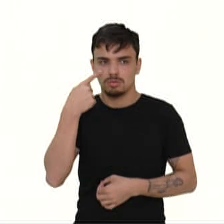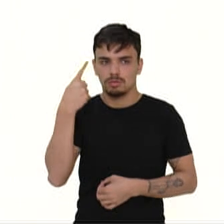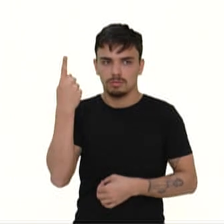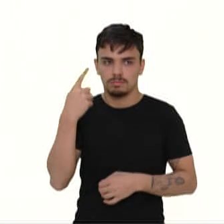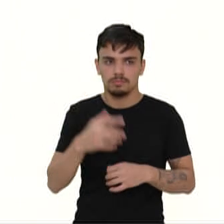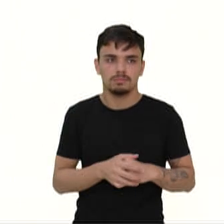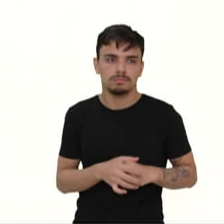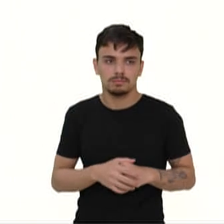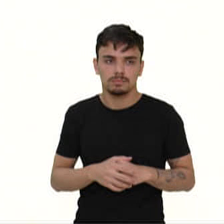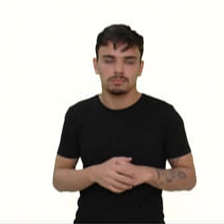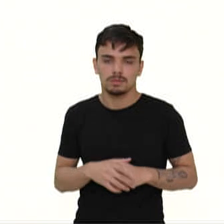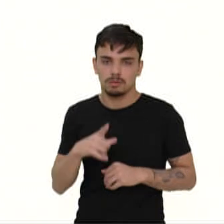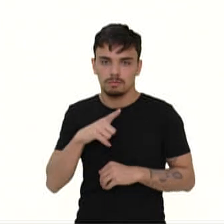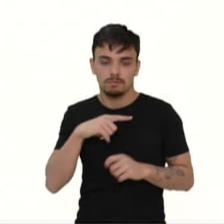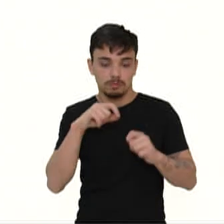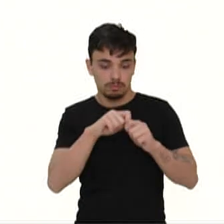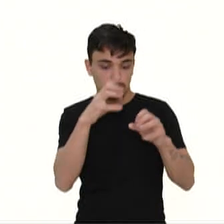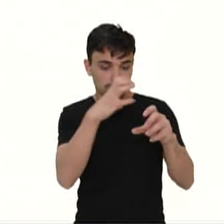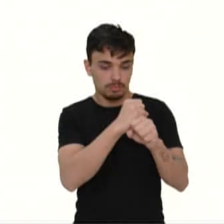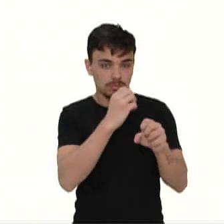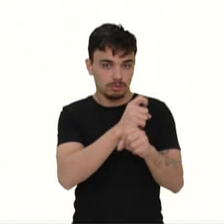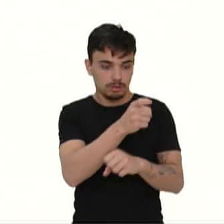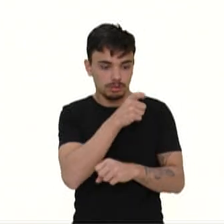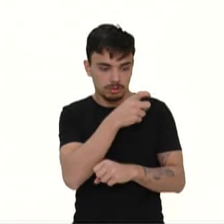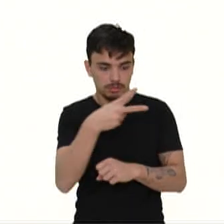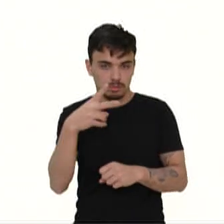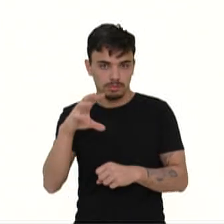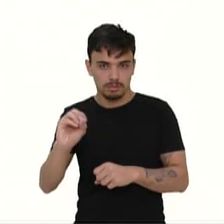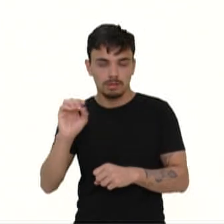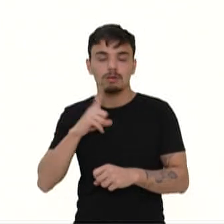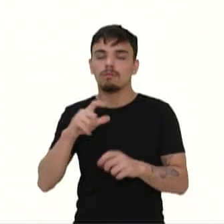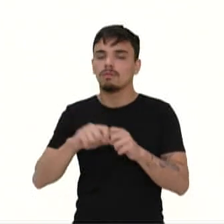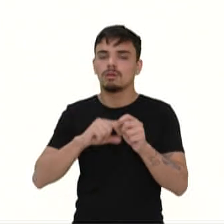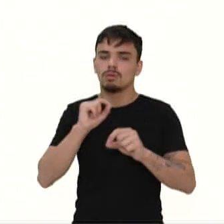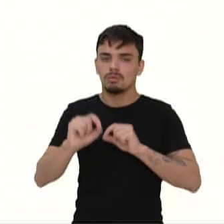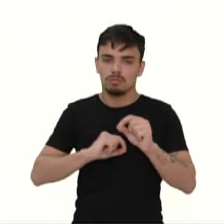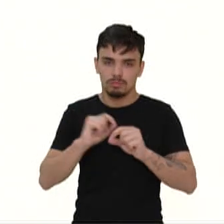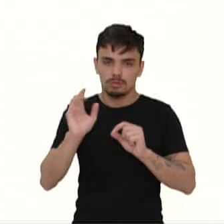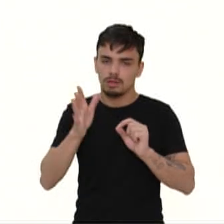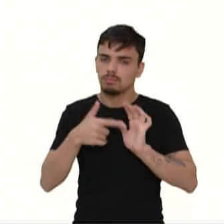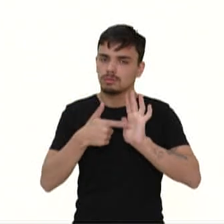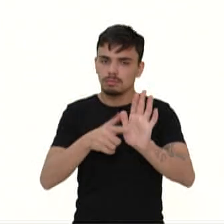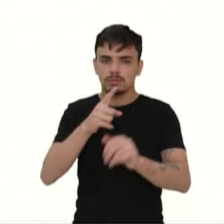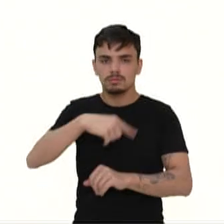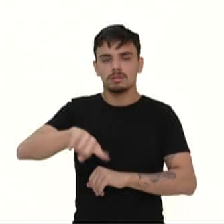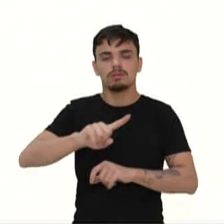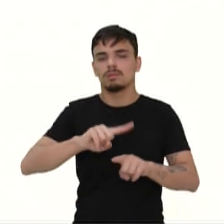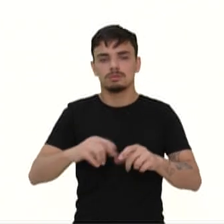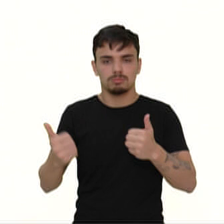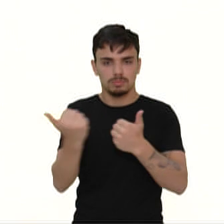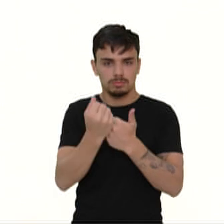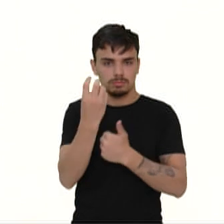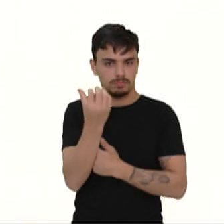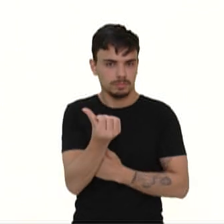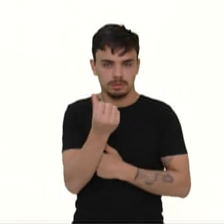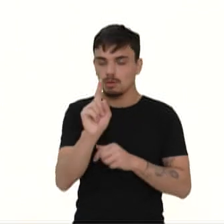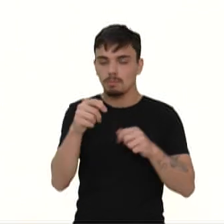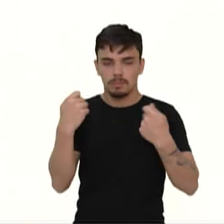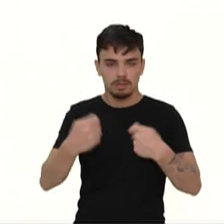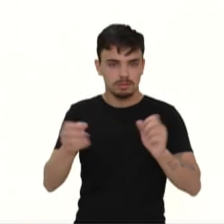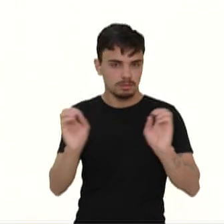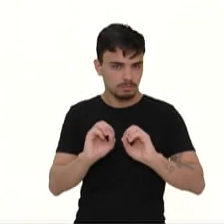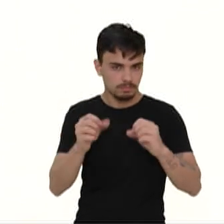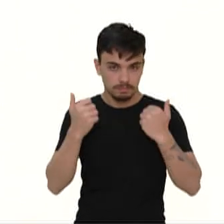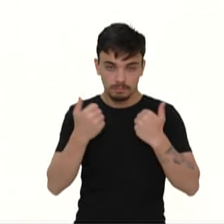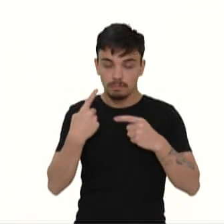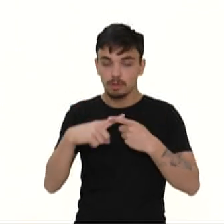fiz aqui o cálculo para o x igual a 0. Mostrei para vocês o que que acontece quando substitui o x por 0. Mas nem troquei por 6. Não preciso trocar por 6.